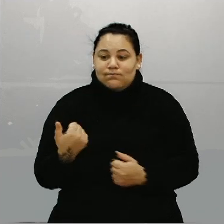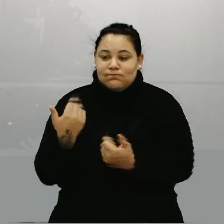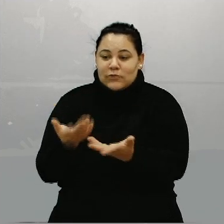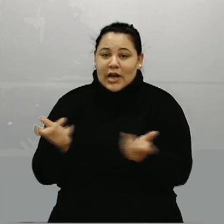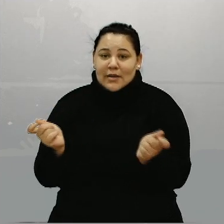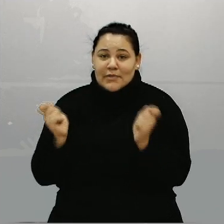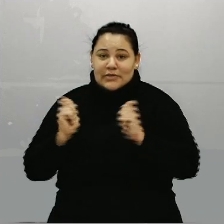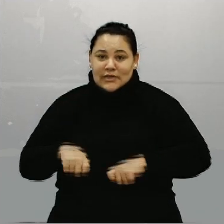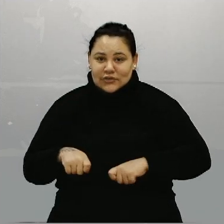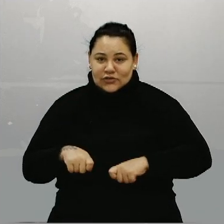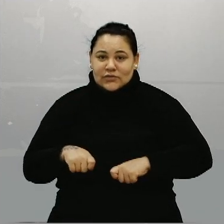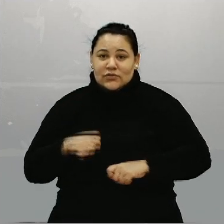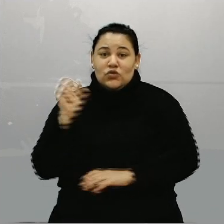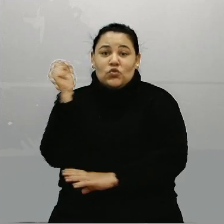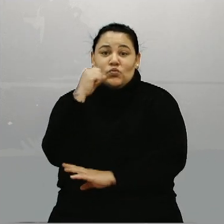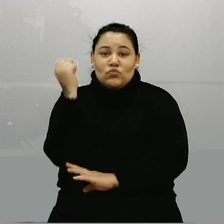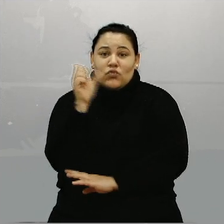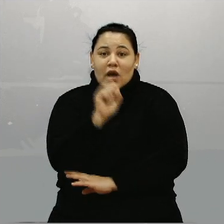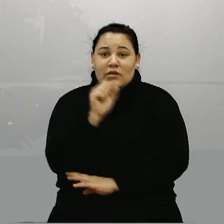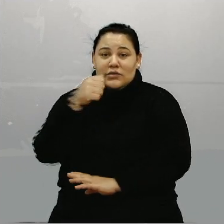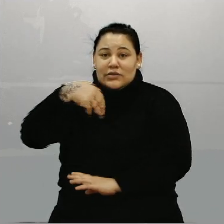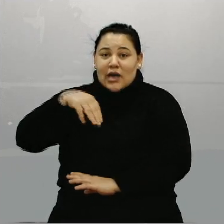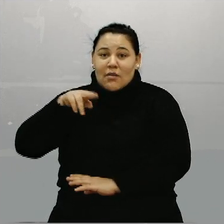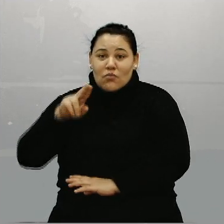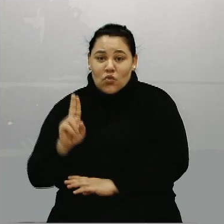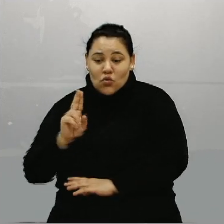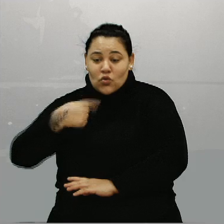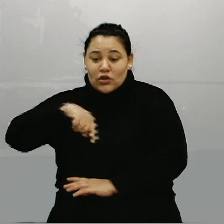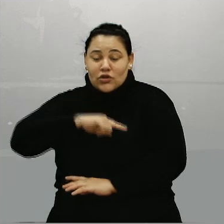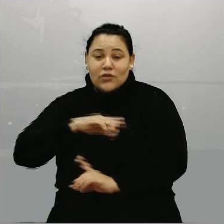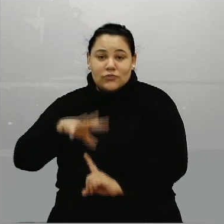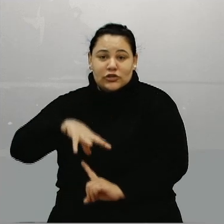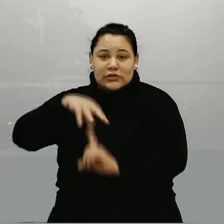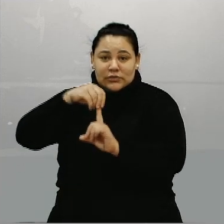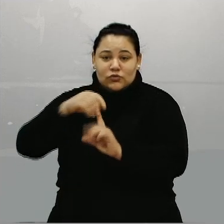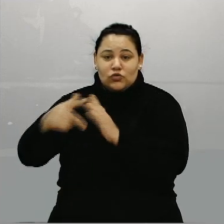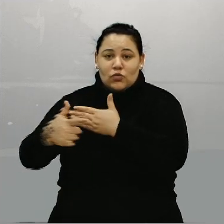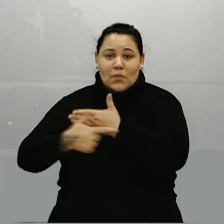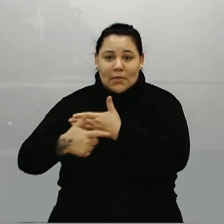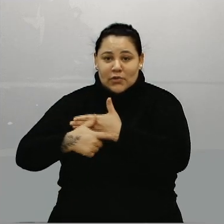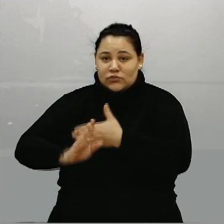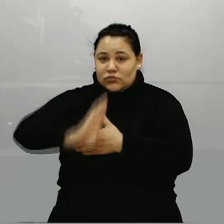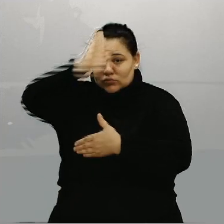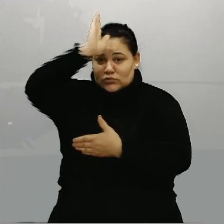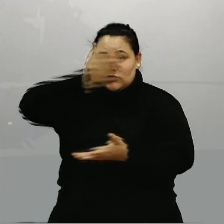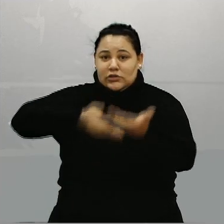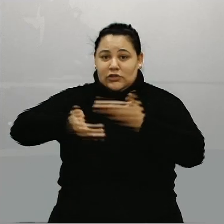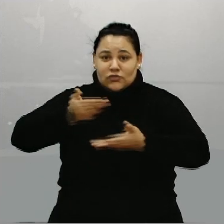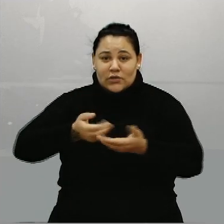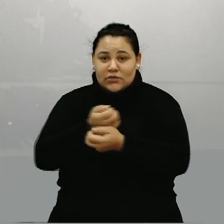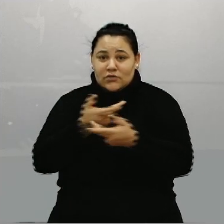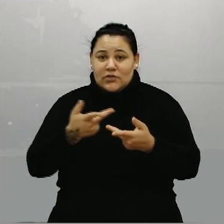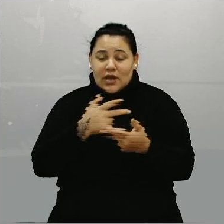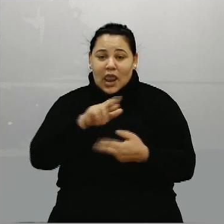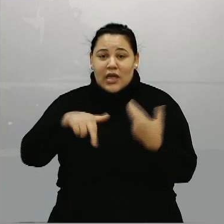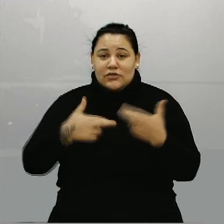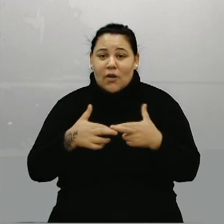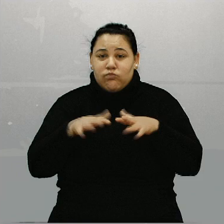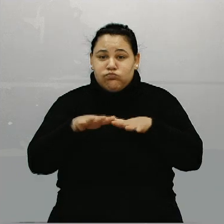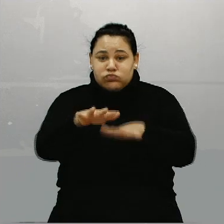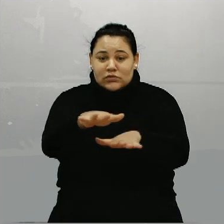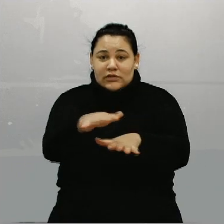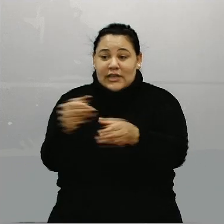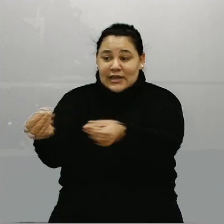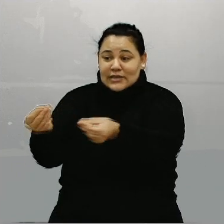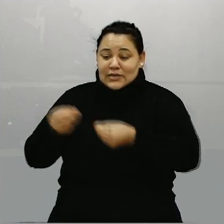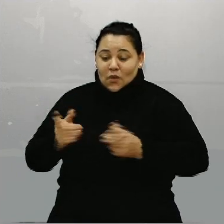do SAMU sobre a que nós preconizamos enquanto bombeiros militares no atendimento de sinistro de trânsito, e eles nos capacitam junto